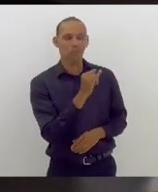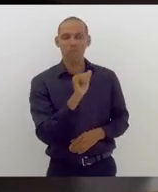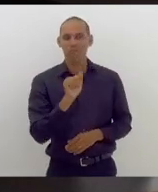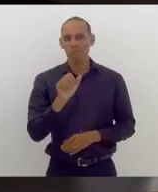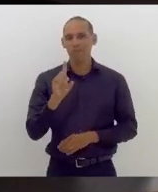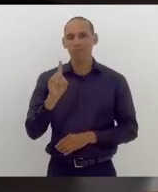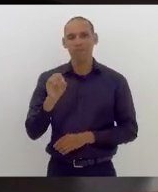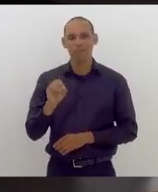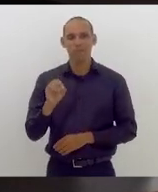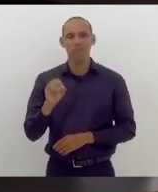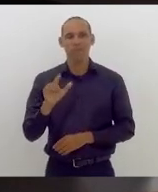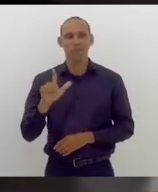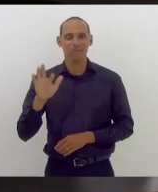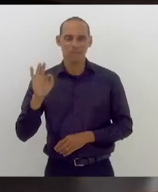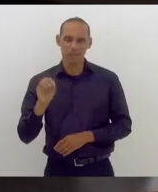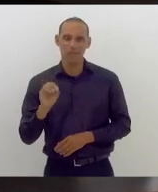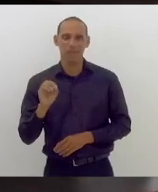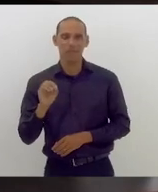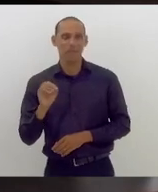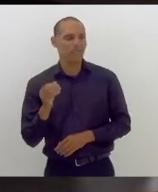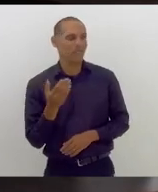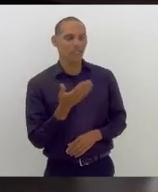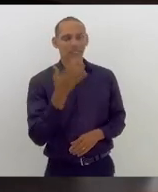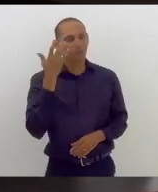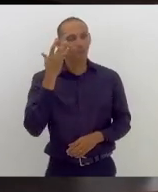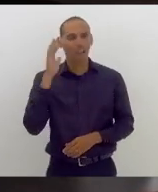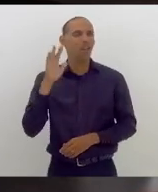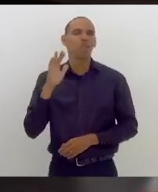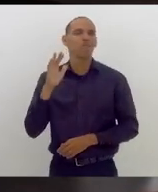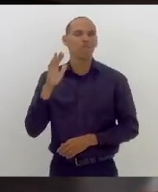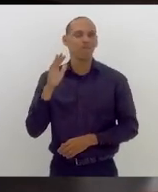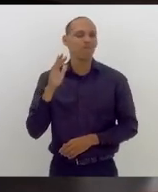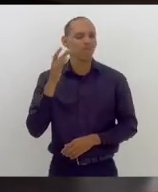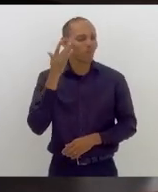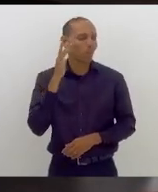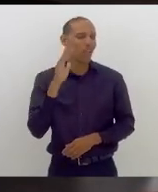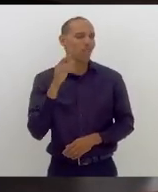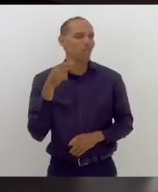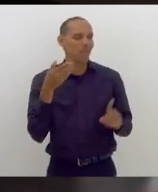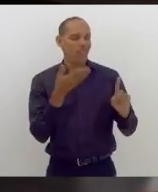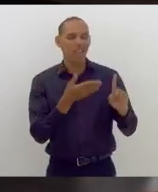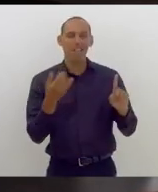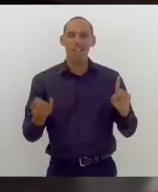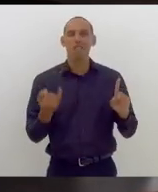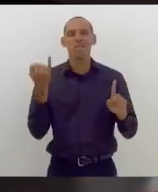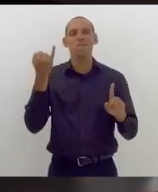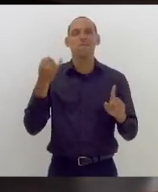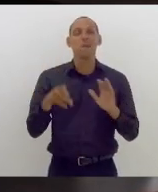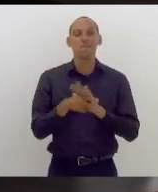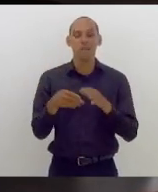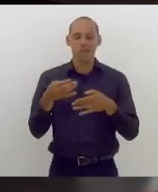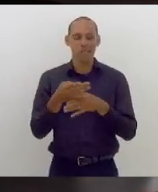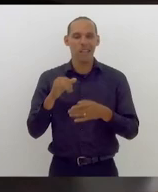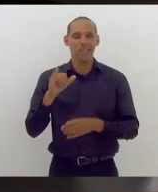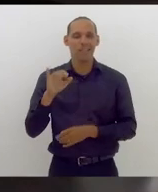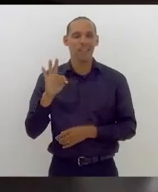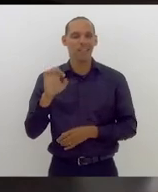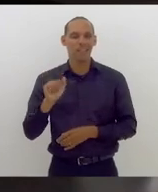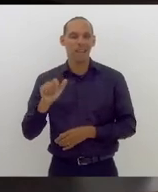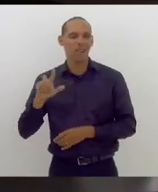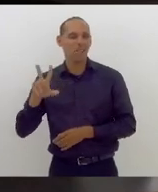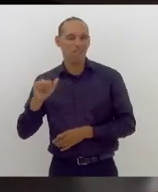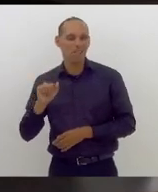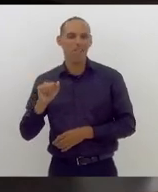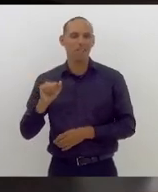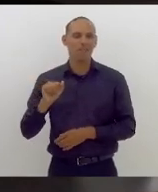nessa hora que ele não tem noção da importância para cidades como Italva e todo o Noroeste Fluminense, todas as